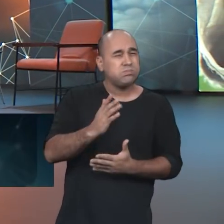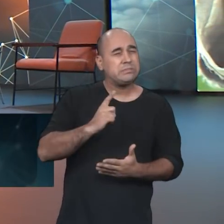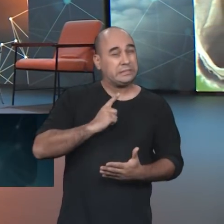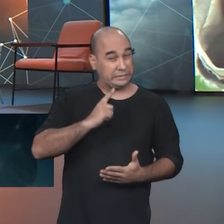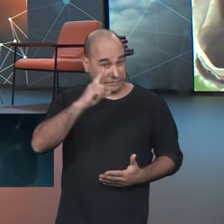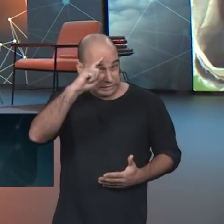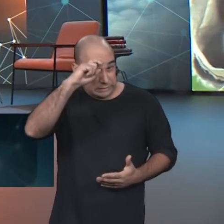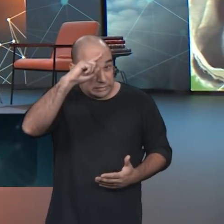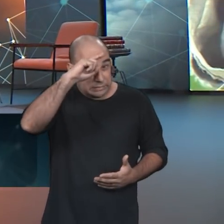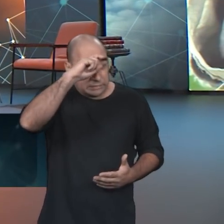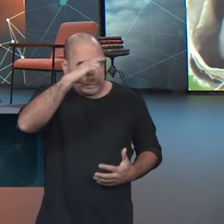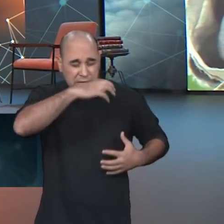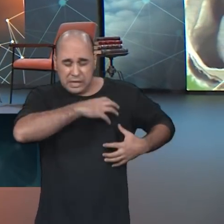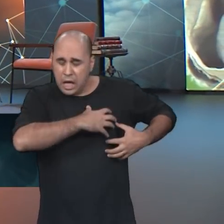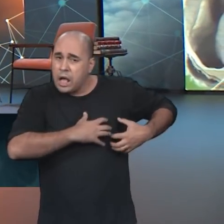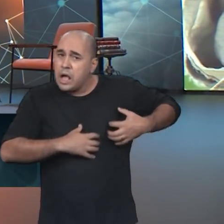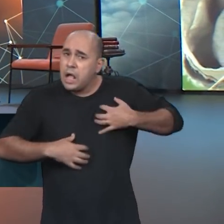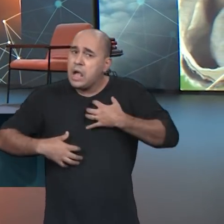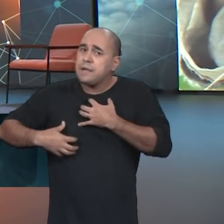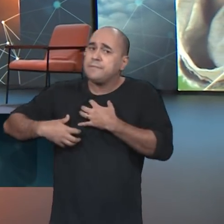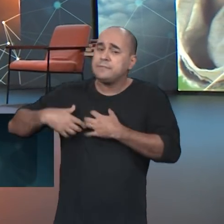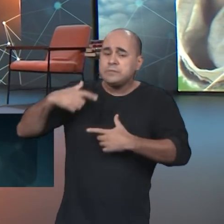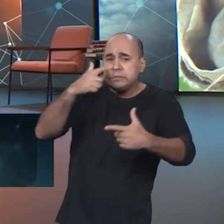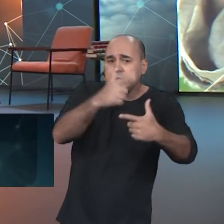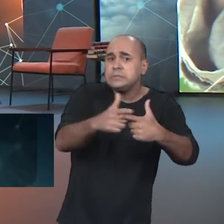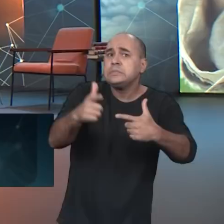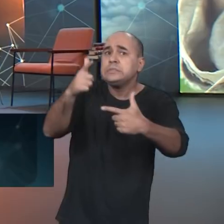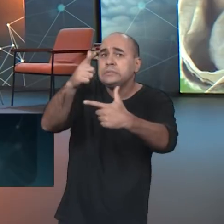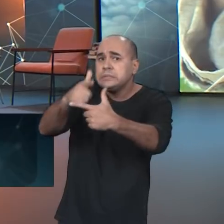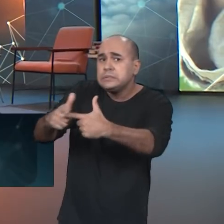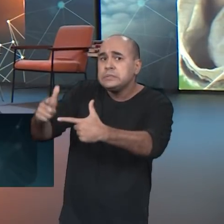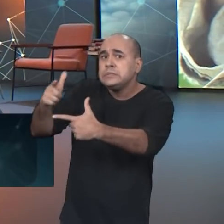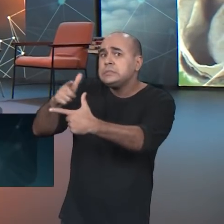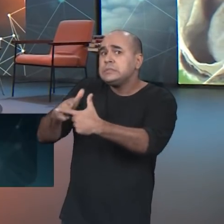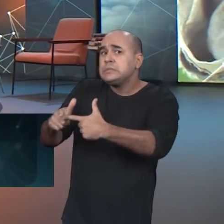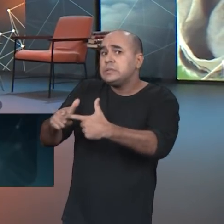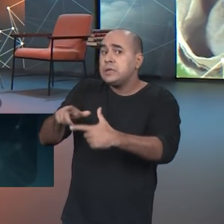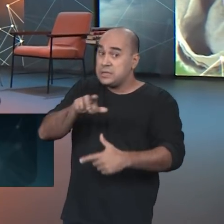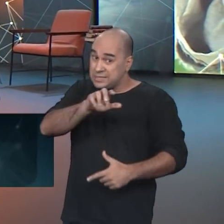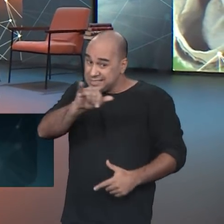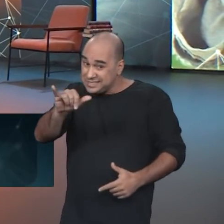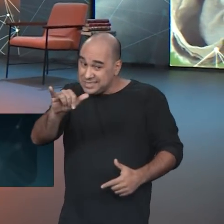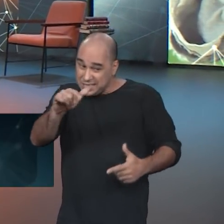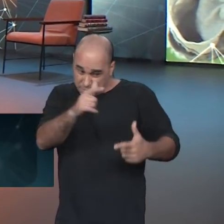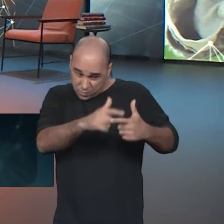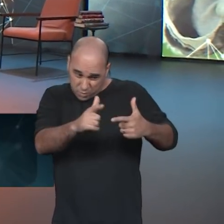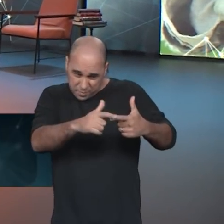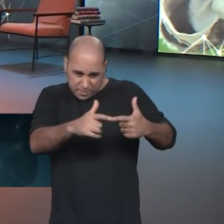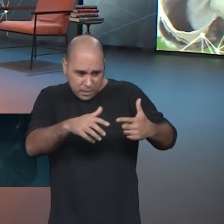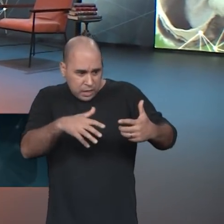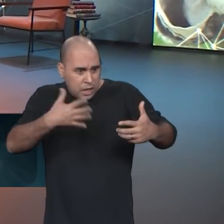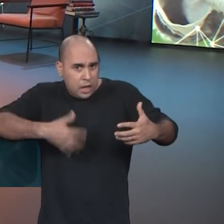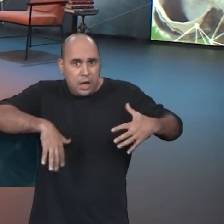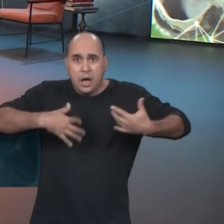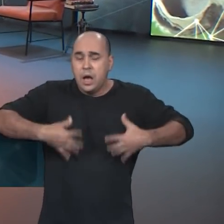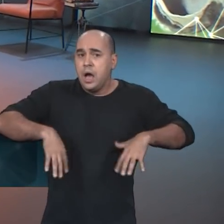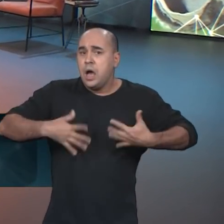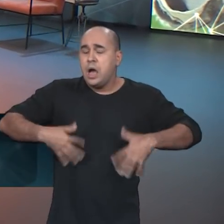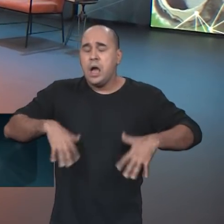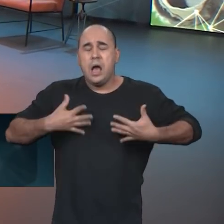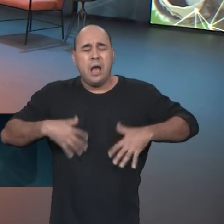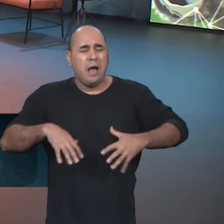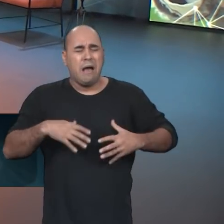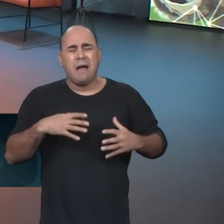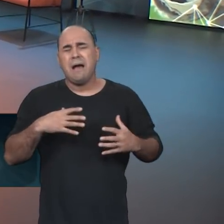a aflição. E se os ventos nos abalam e o mar quer